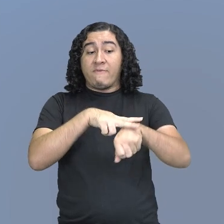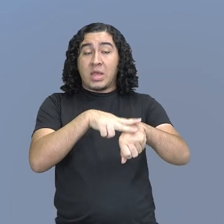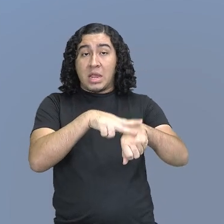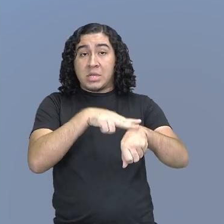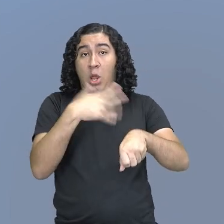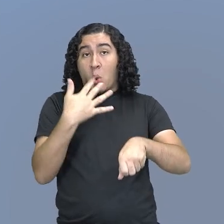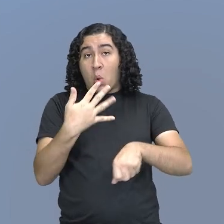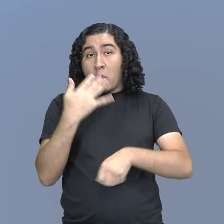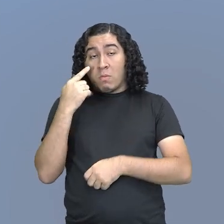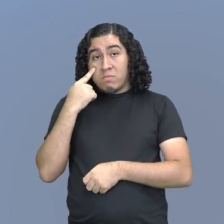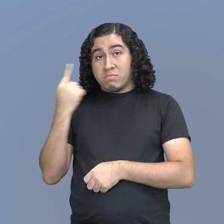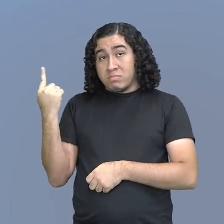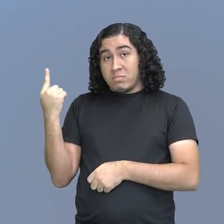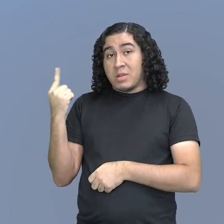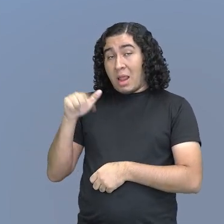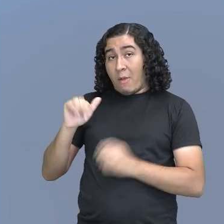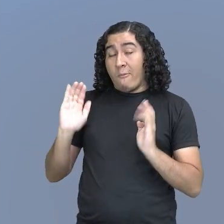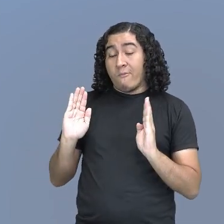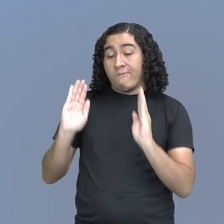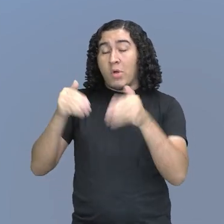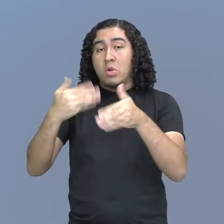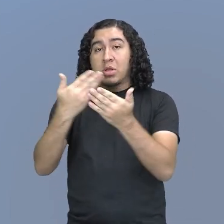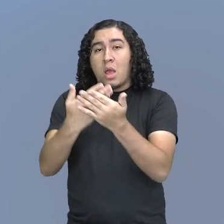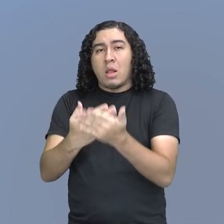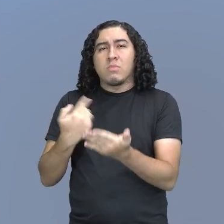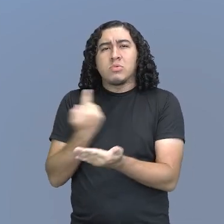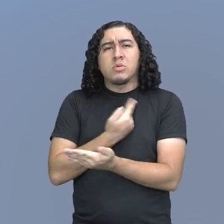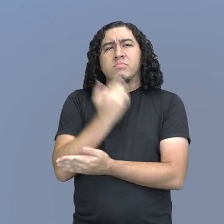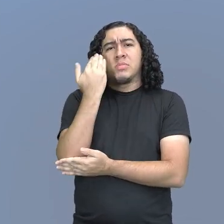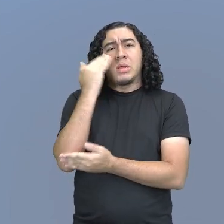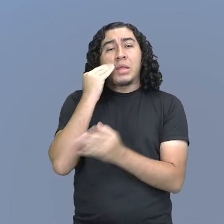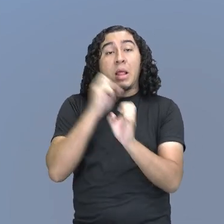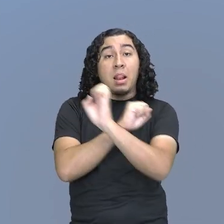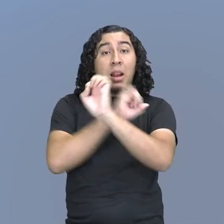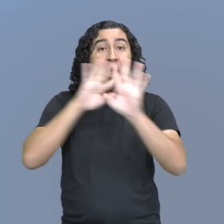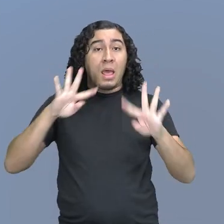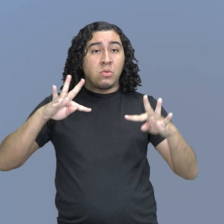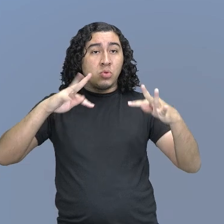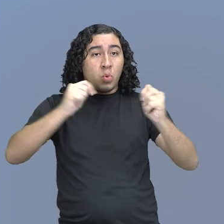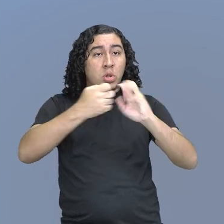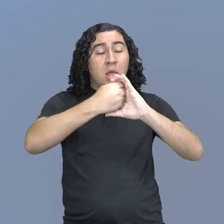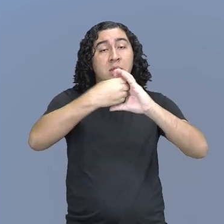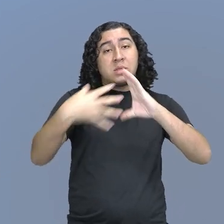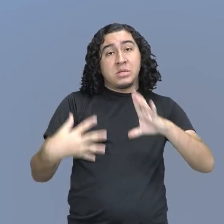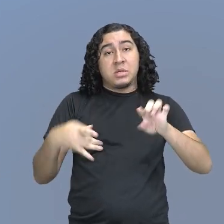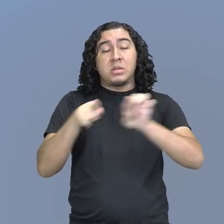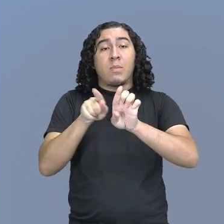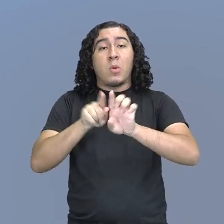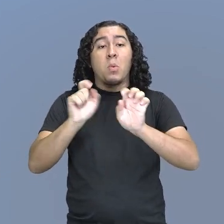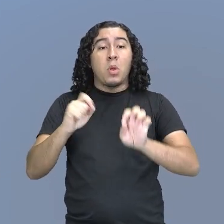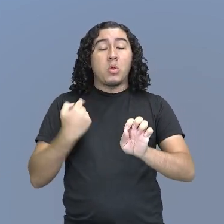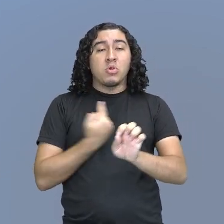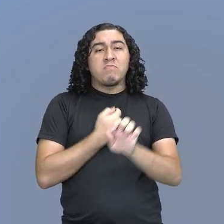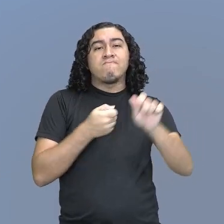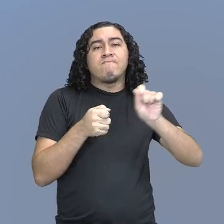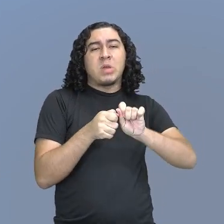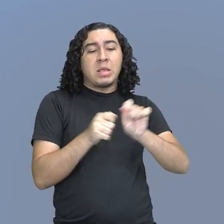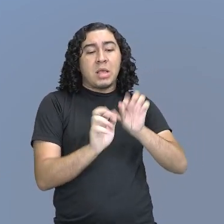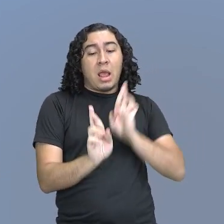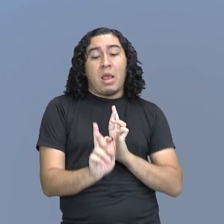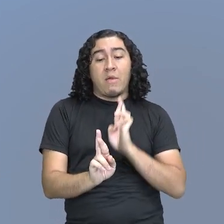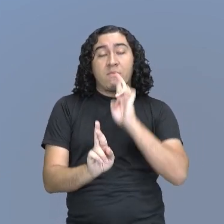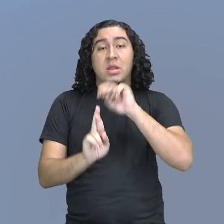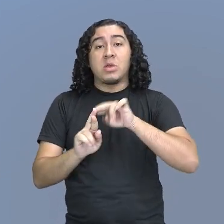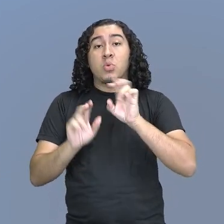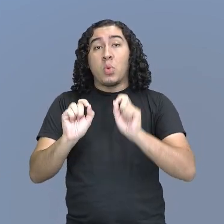focar nessa aula para a gente entender todas as suas características, o que a gente vai fazer em relação ao